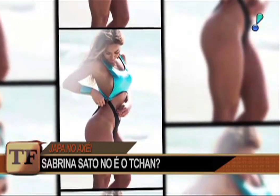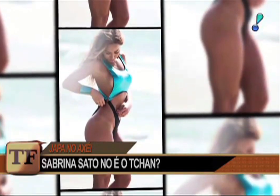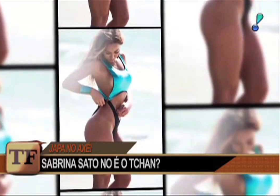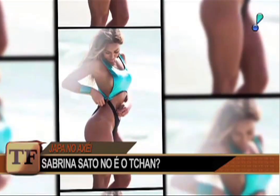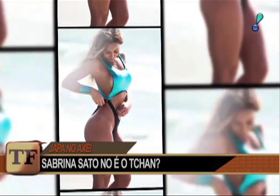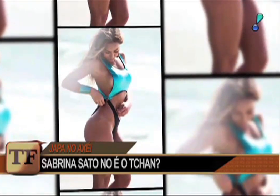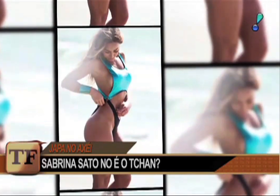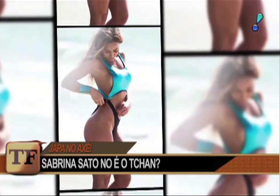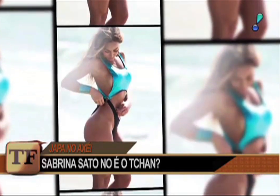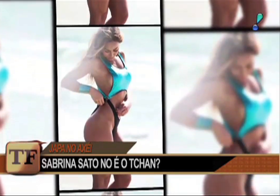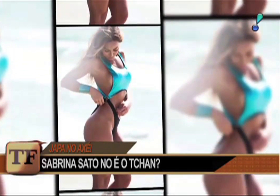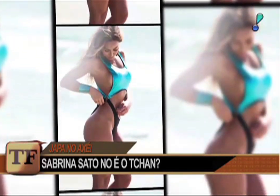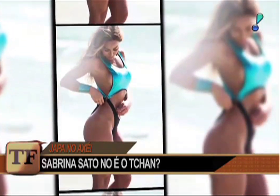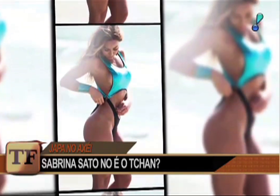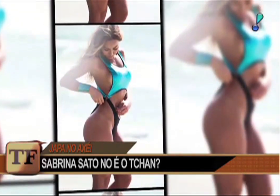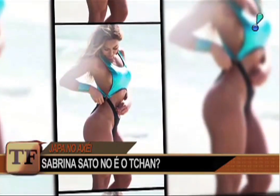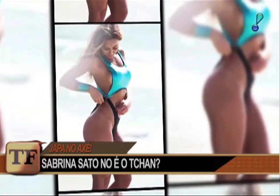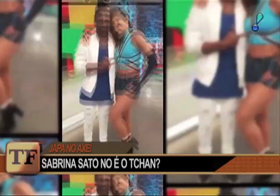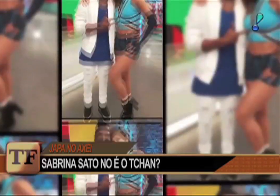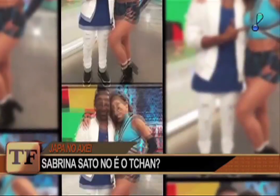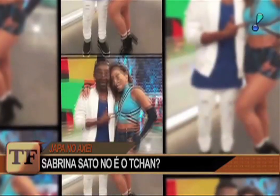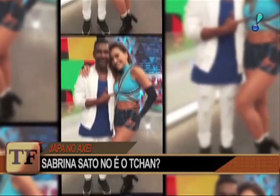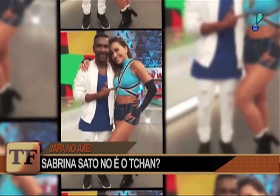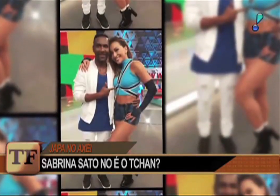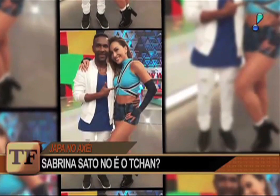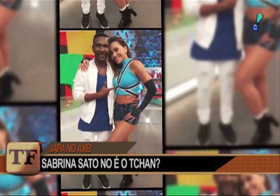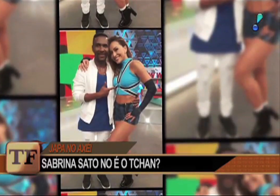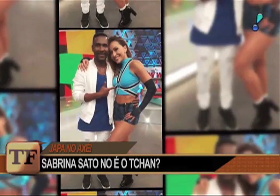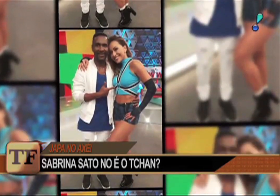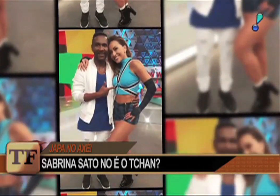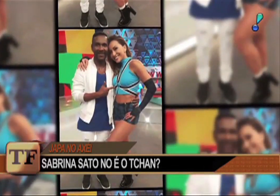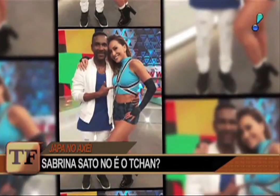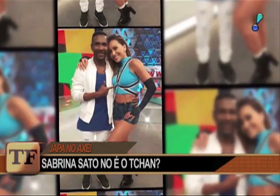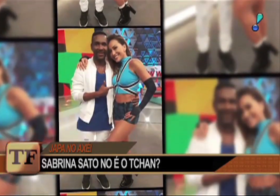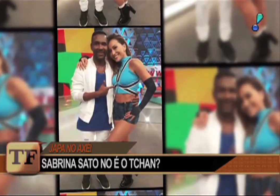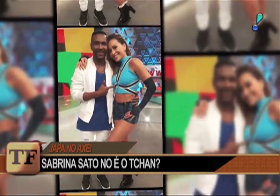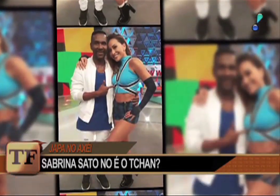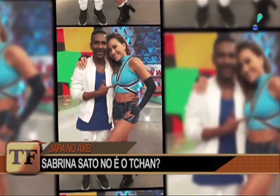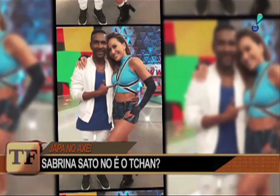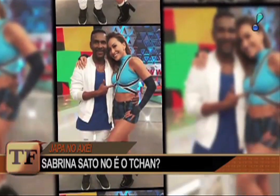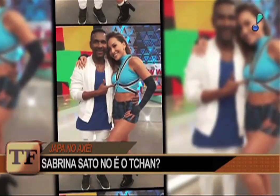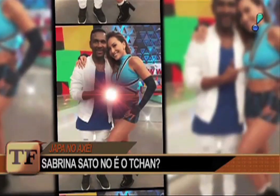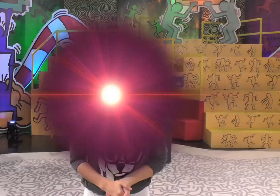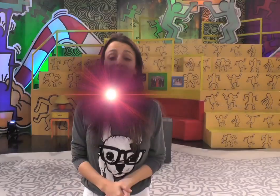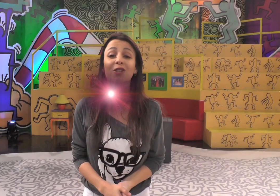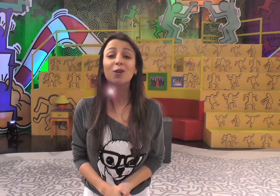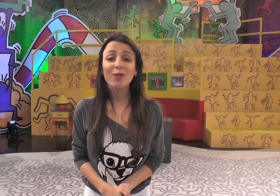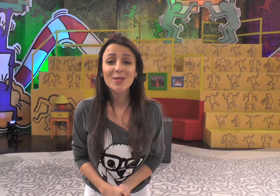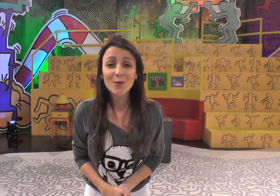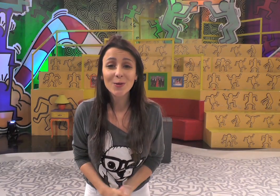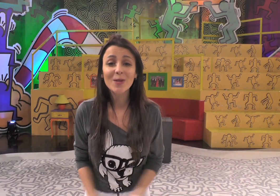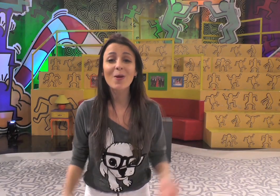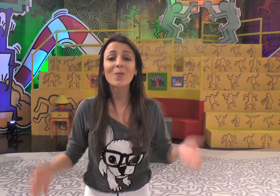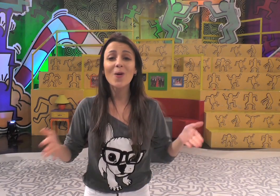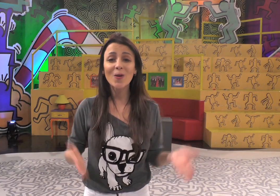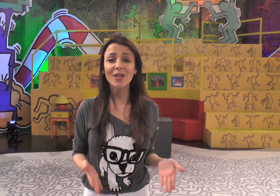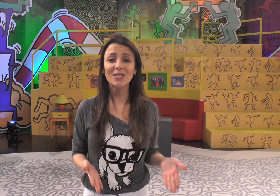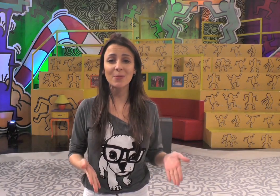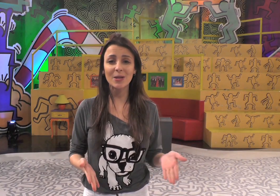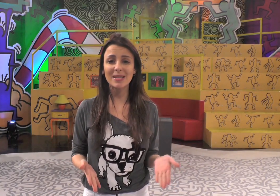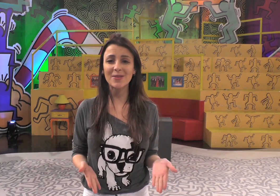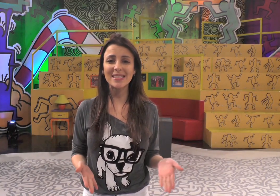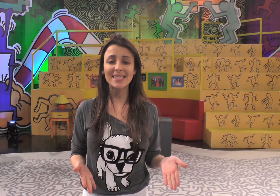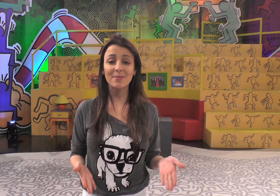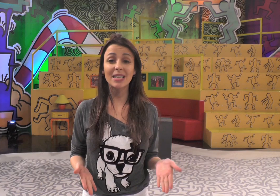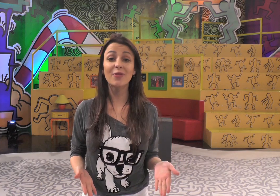meu sonho era ser a japonesa do Tian. Só teve loira e a morena. Eles realizaram esse meu sonho lá. Foi muito legal. E outro assunto que bombou na